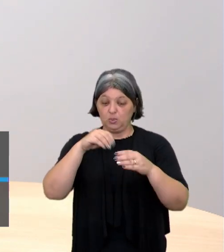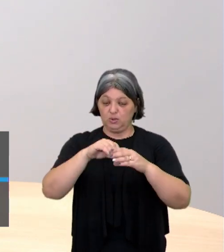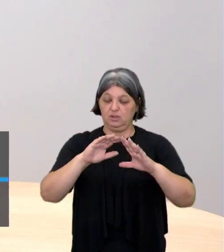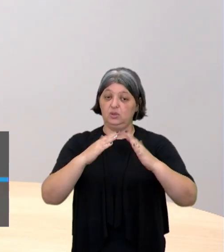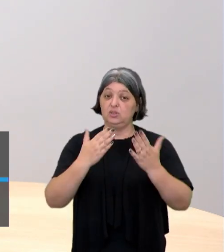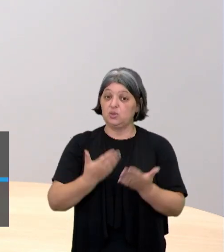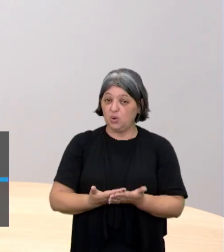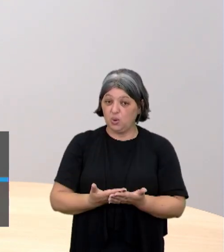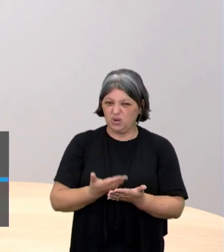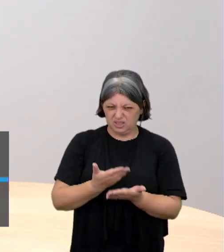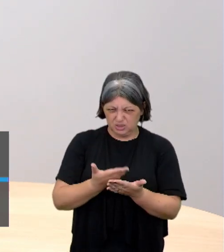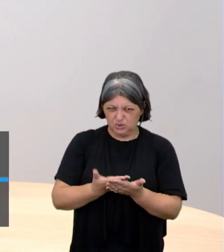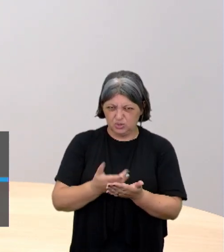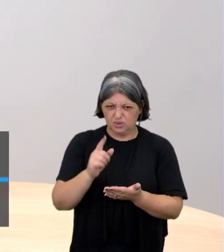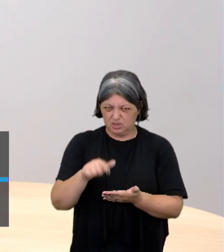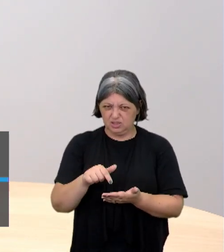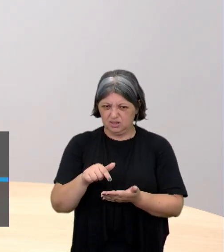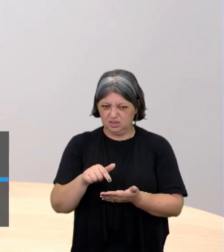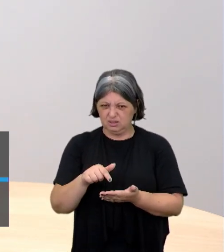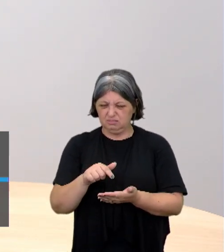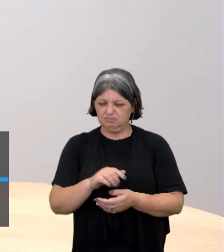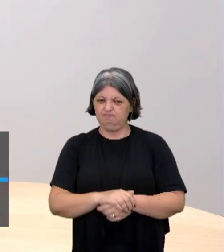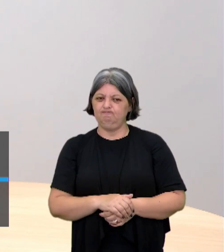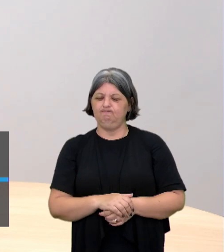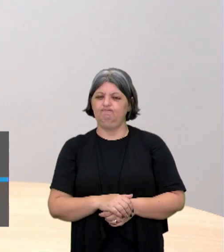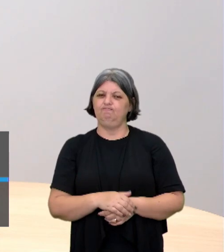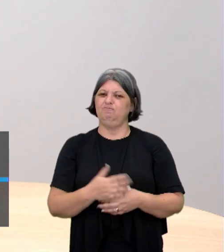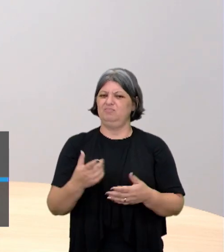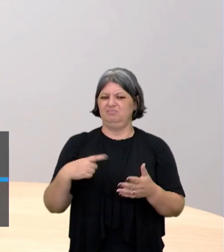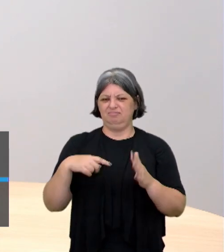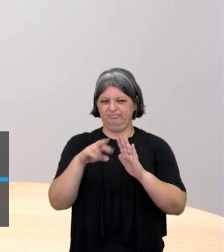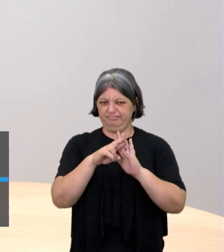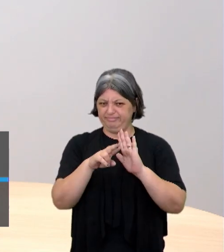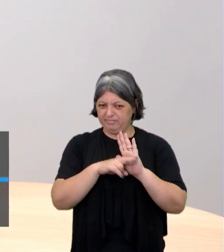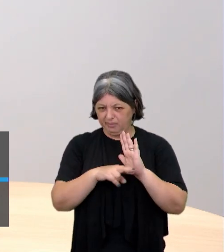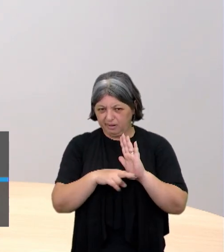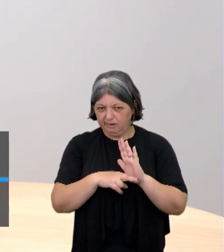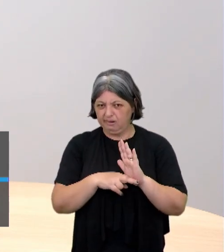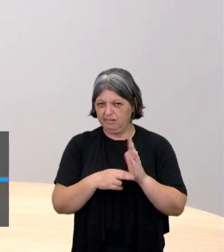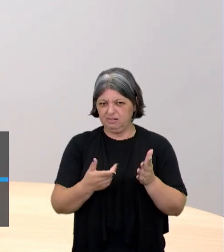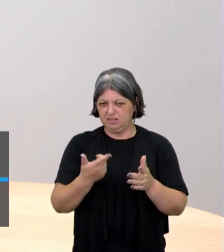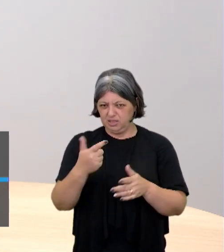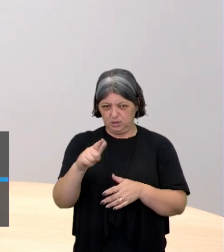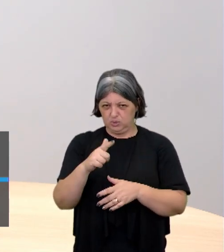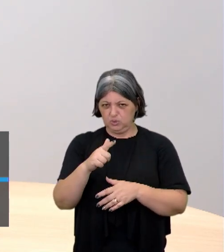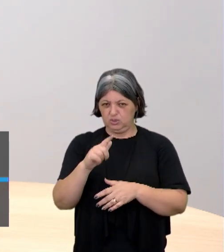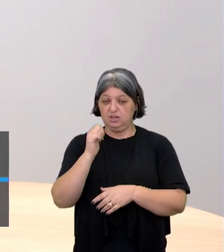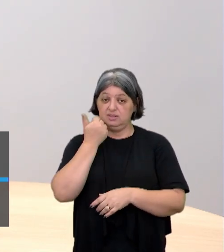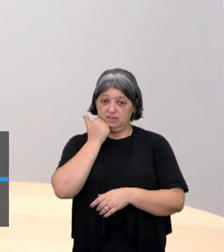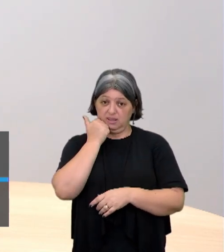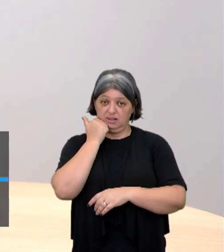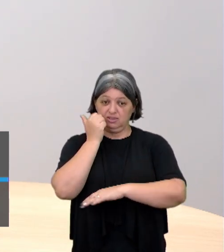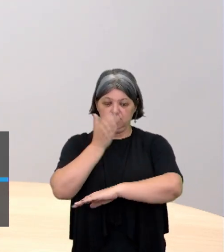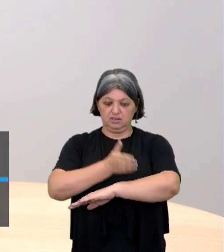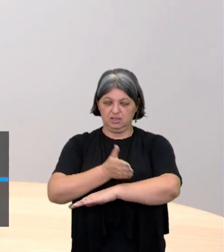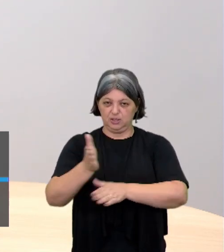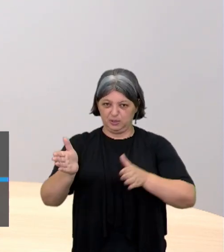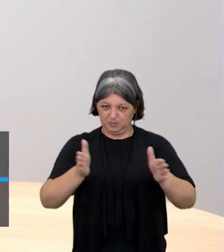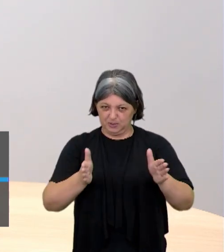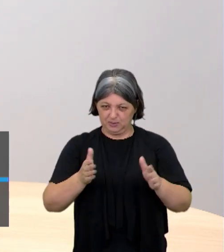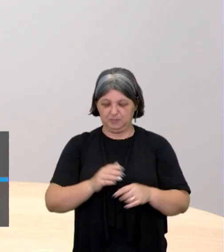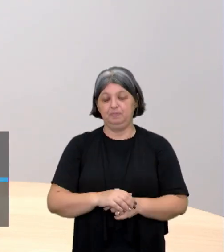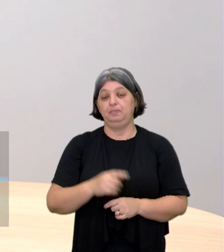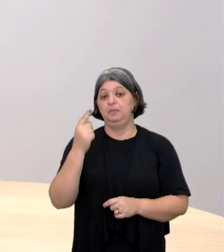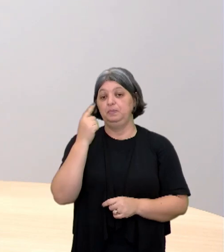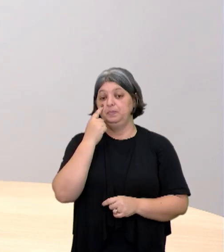que é tão rígido assim? Será que não havia mesmo ciência na Idade Média? Vamos pensar melhor? Vou deixar a pergunta